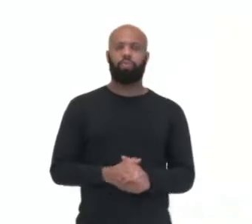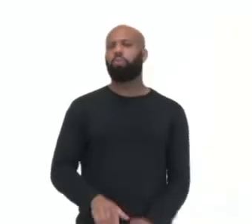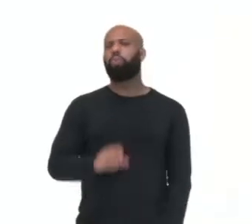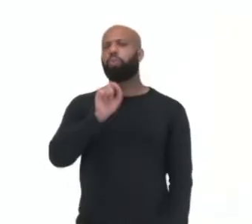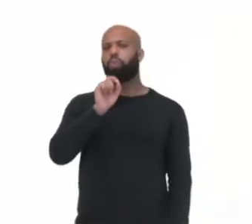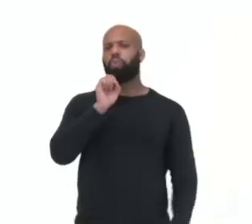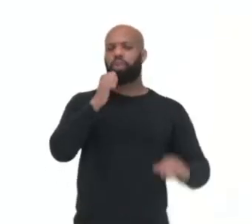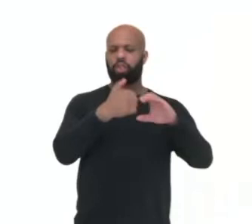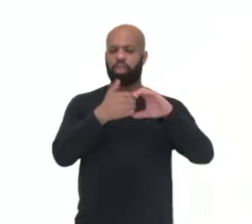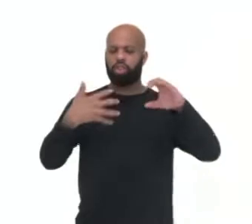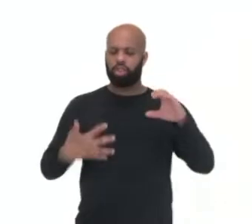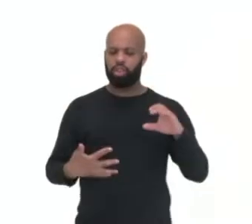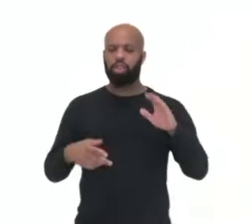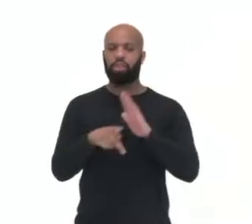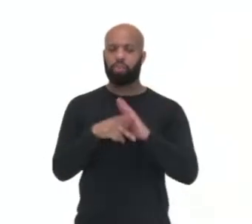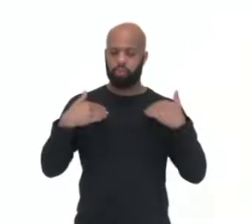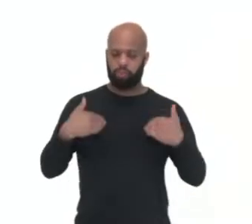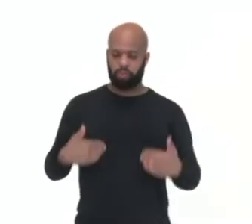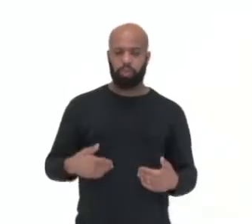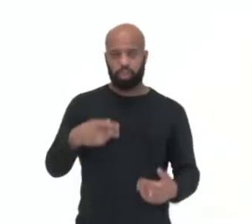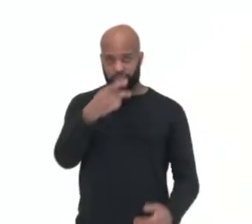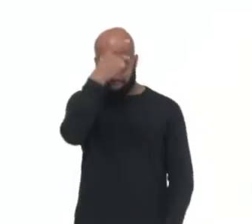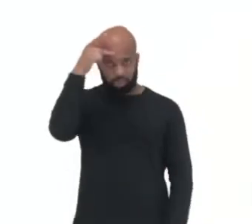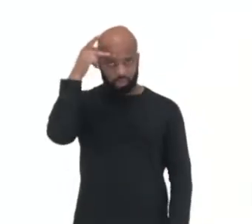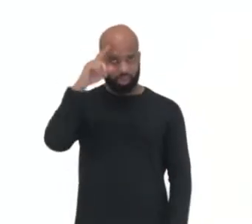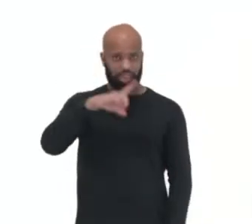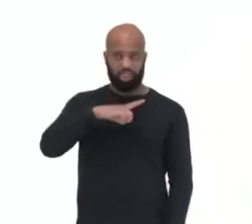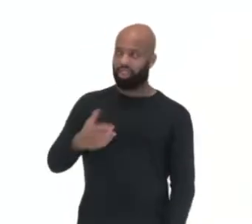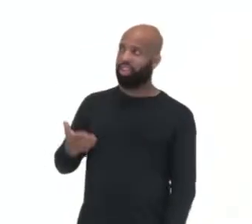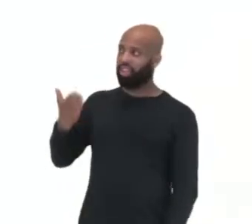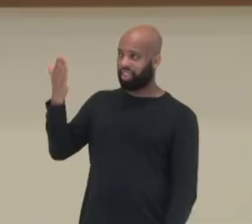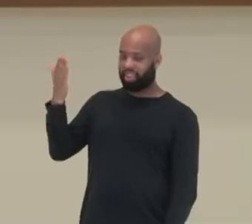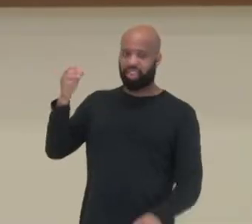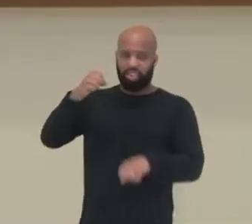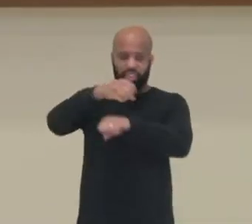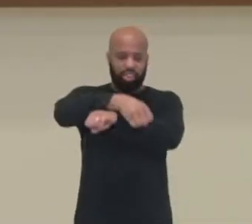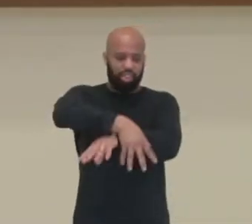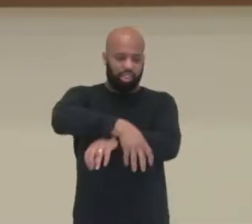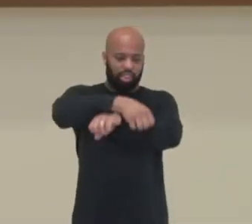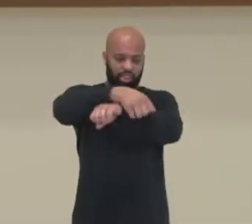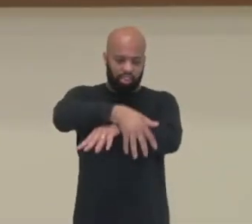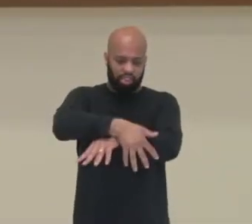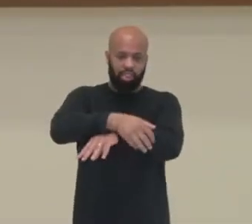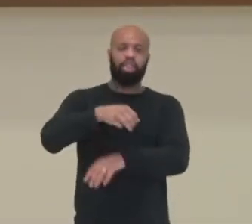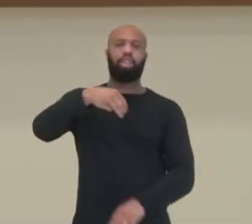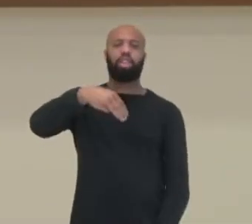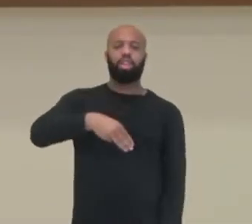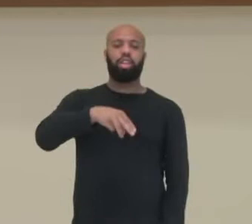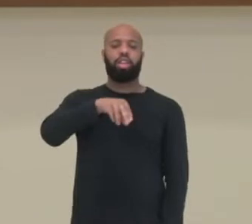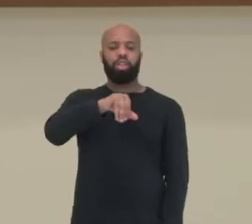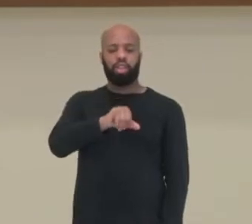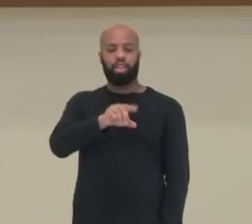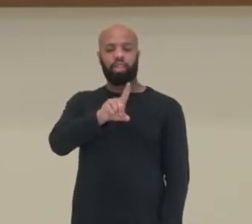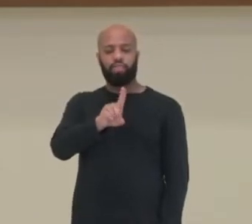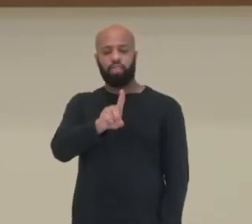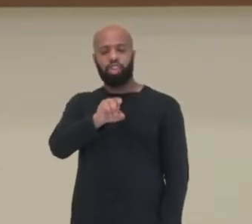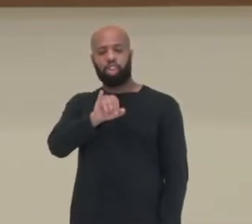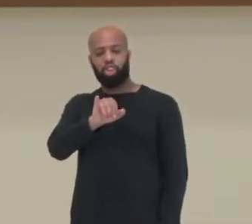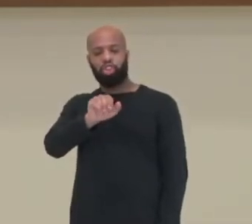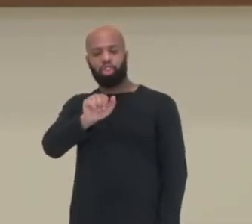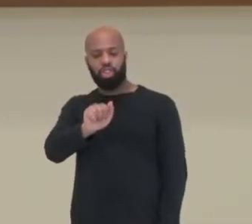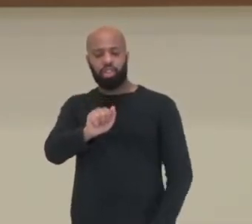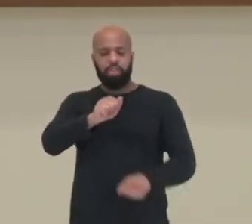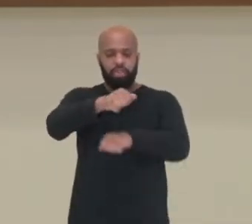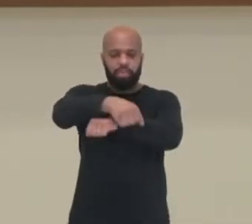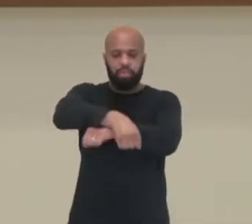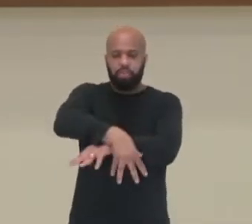as características físicas das pessoas que aparecem na mídia? E aí, quais são as características físicas das pessoas que